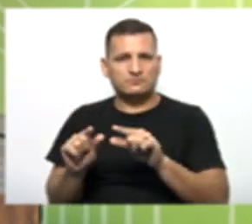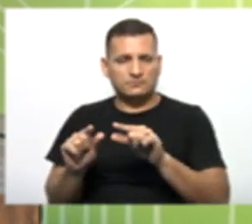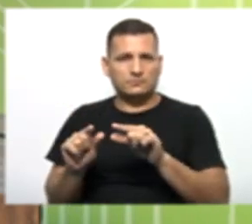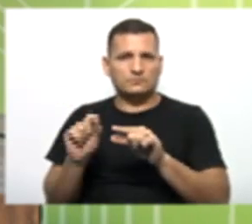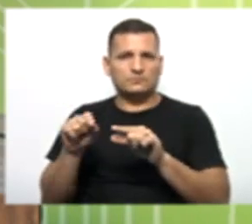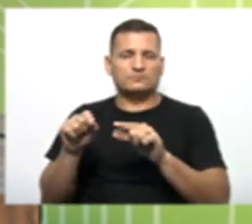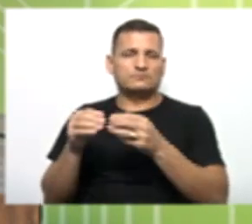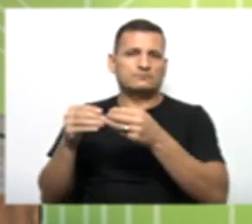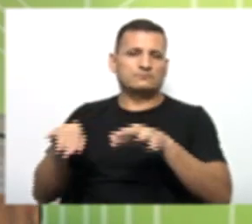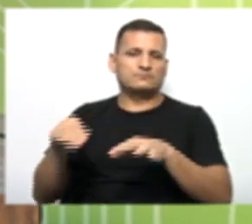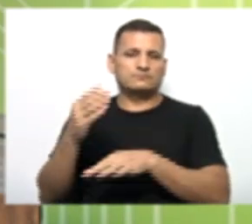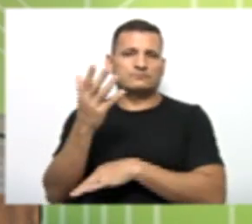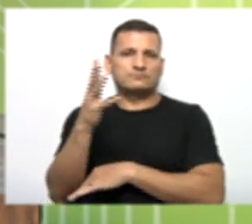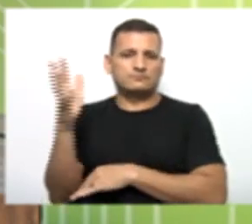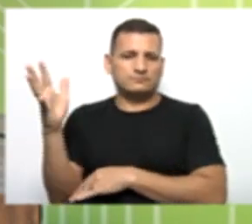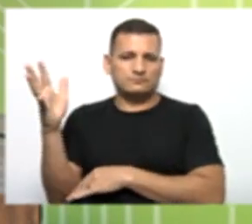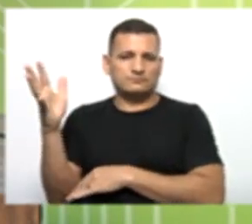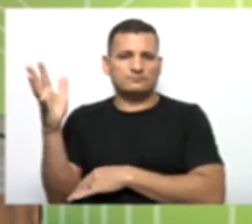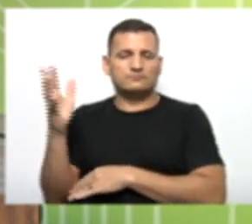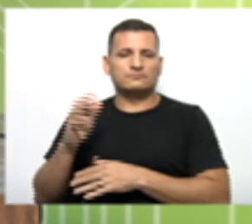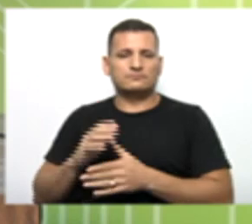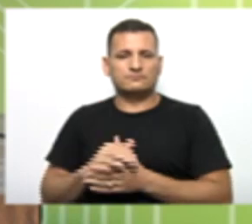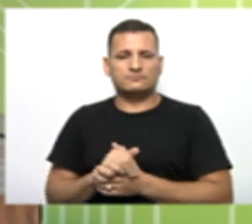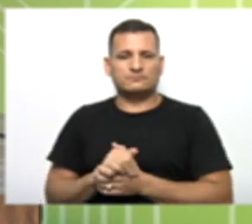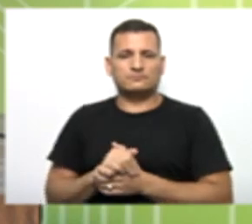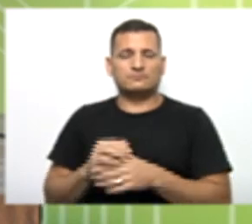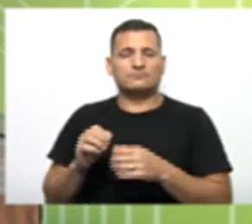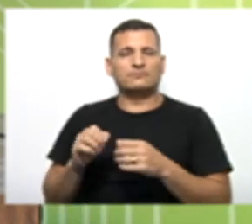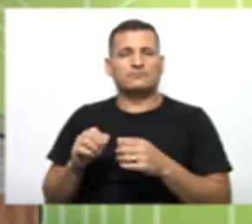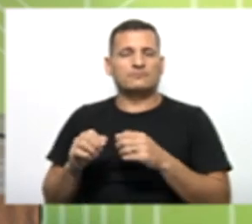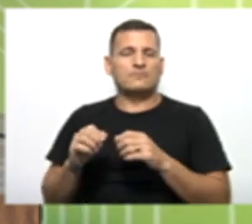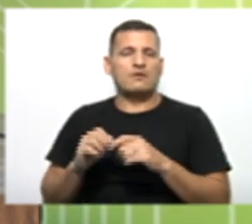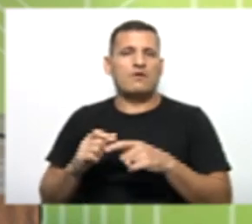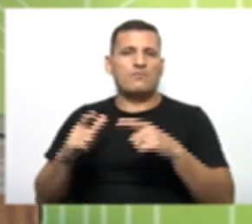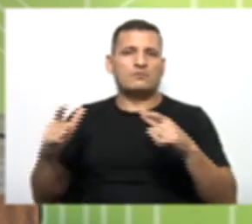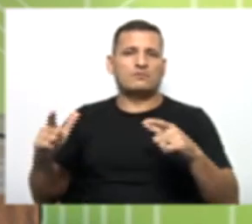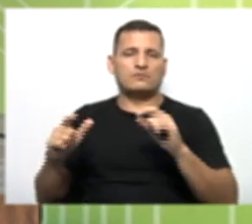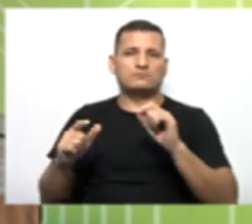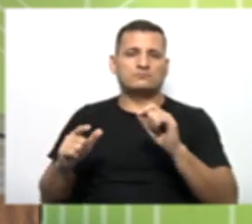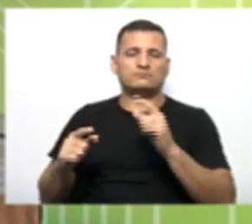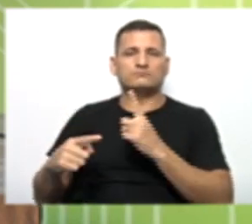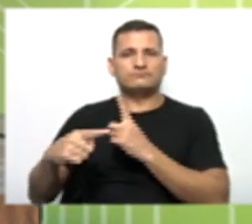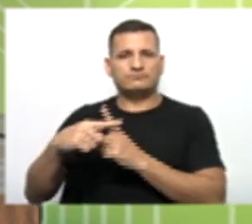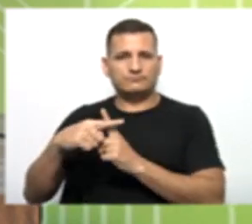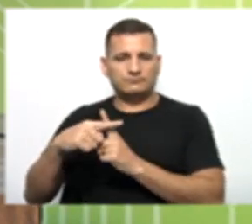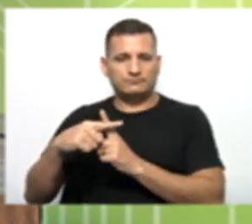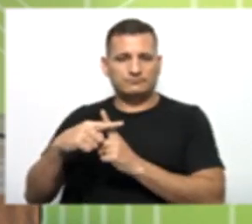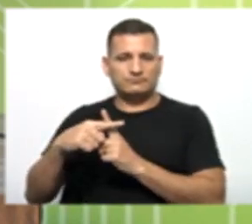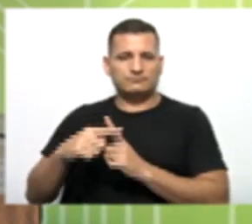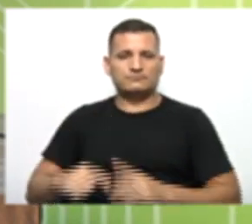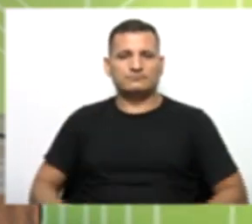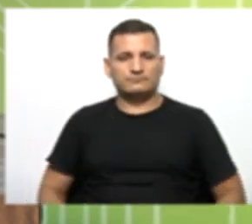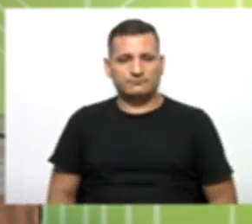esses impactos ambientais negativos e aumentar o benefício desses impactos positivos.